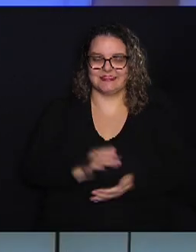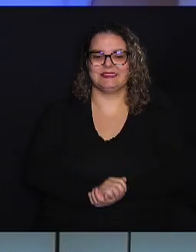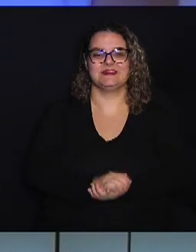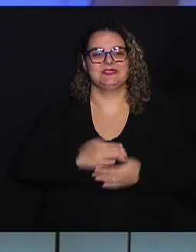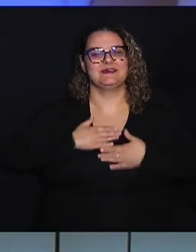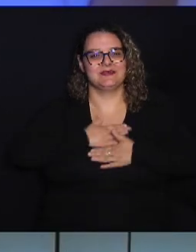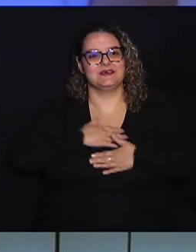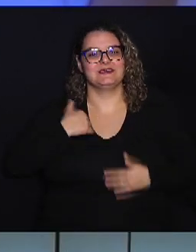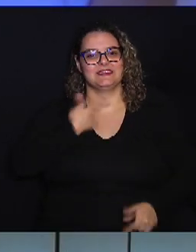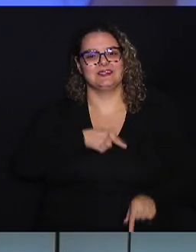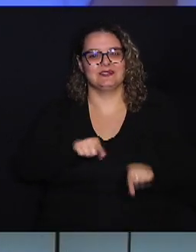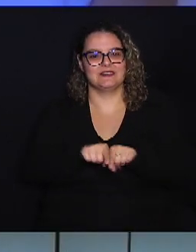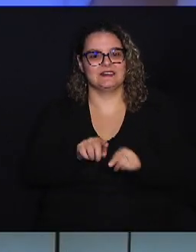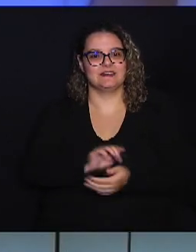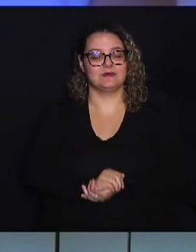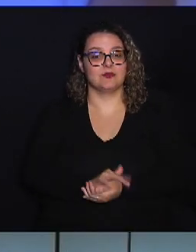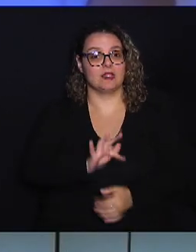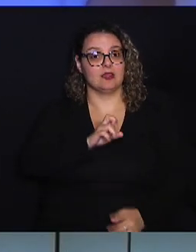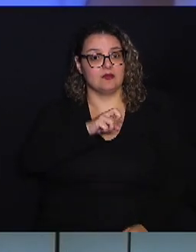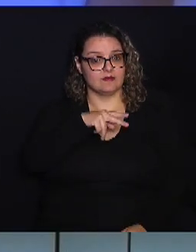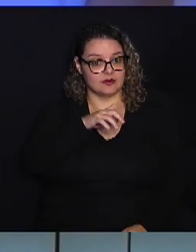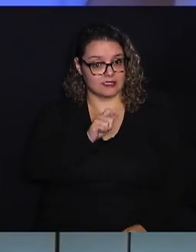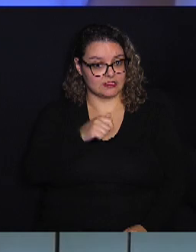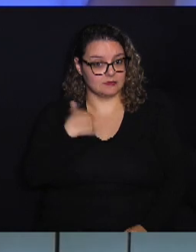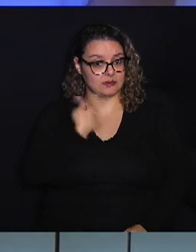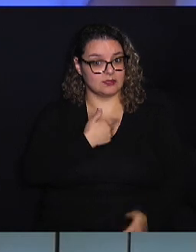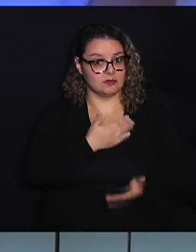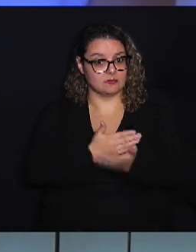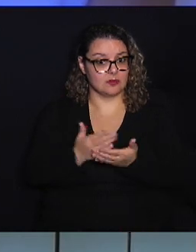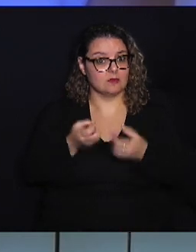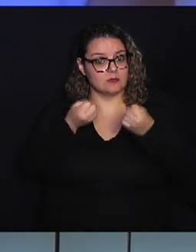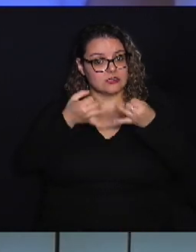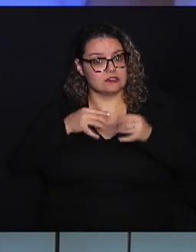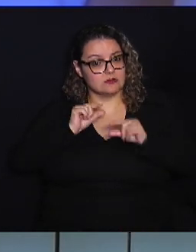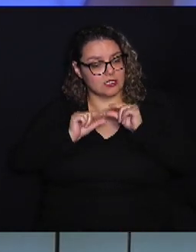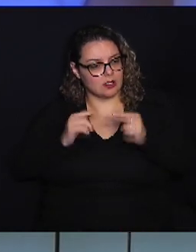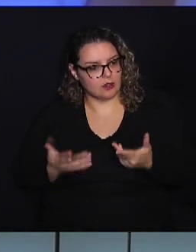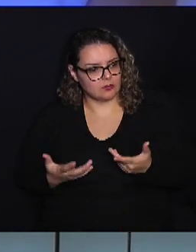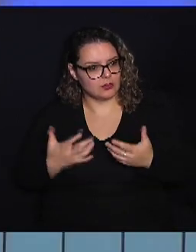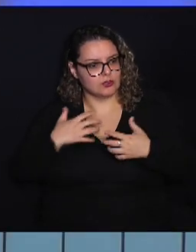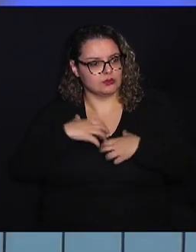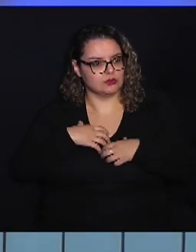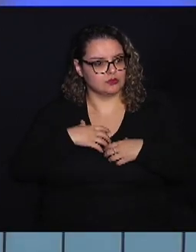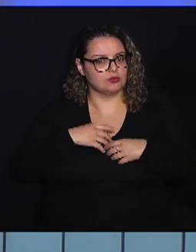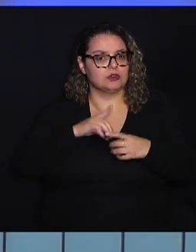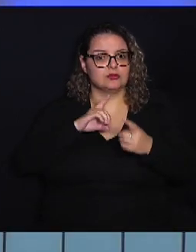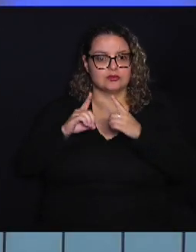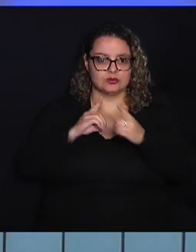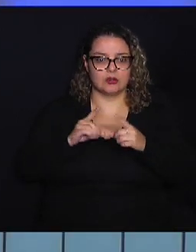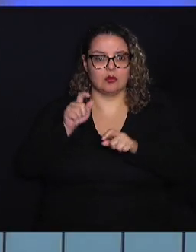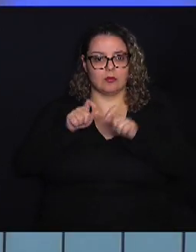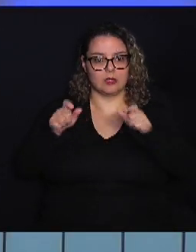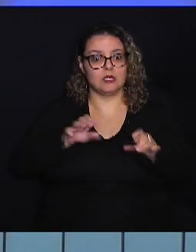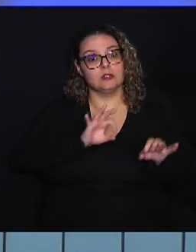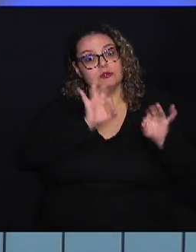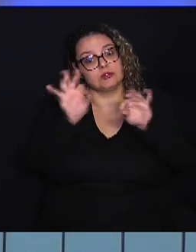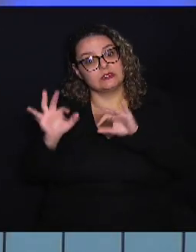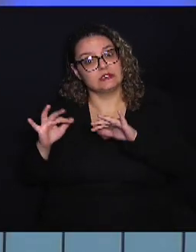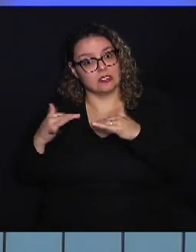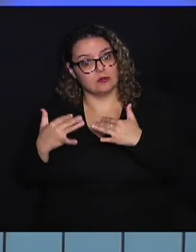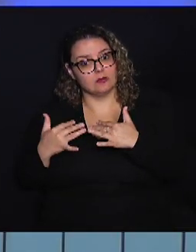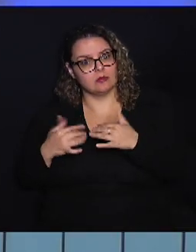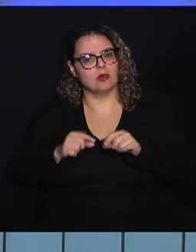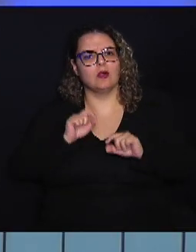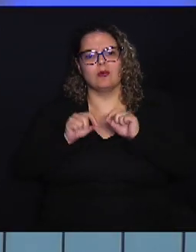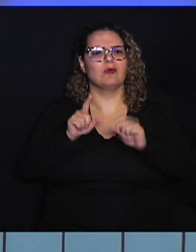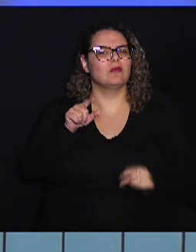nosso também. Fernanda, para a gente começar, né, vamos explicar um pouquinho de uma forma bem didática para o pessoal, né, que está acompanhando, o que